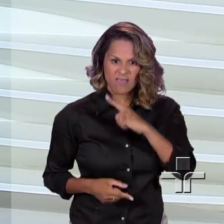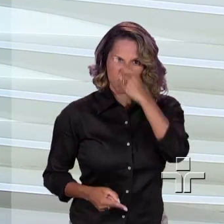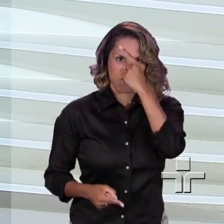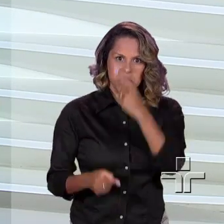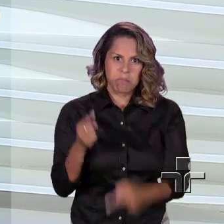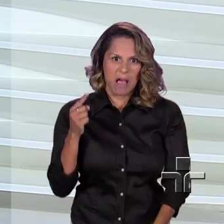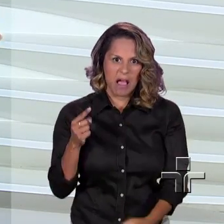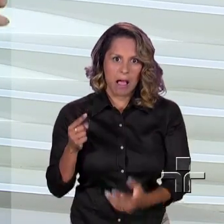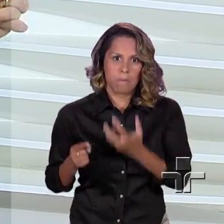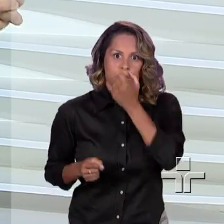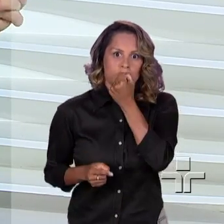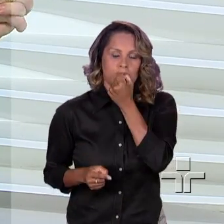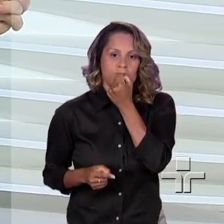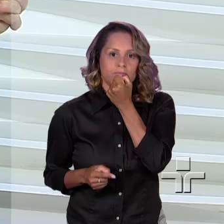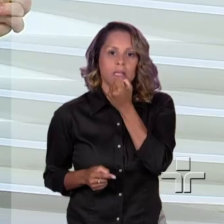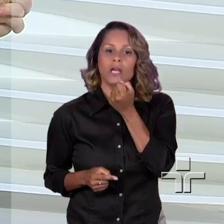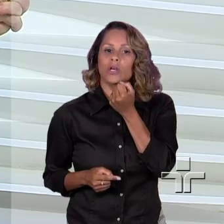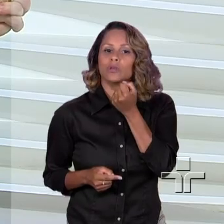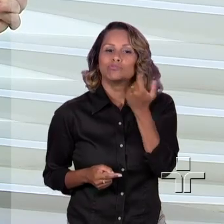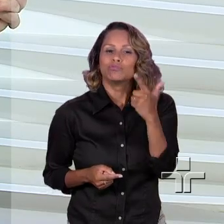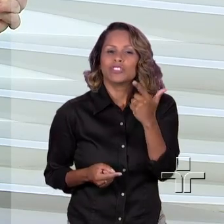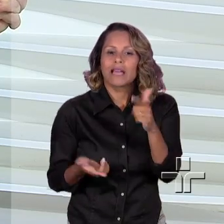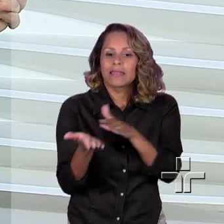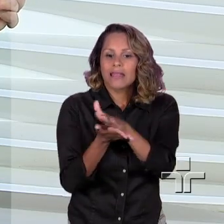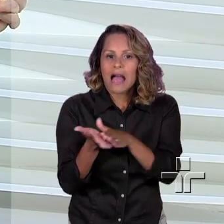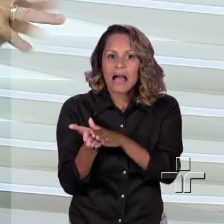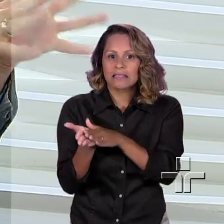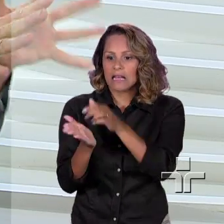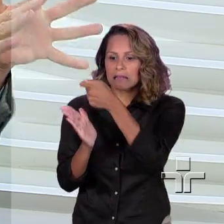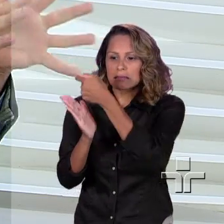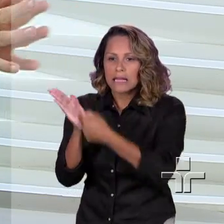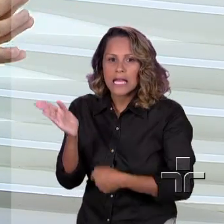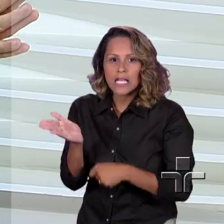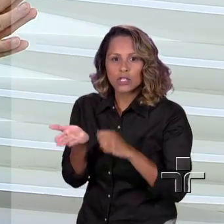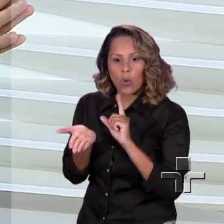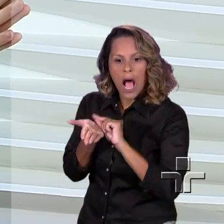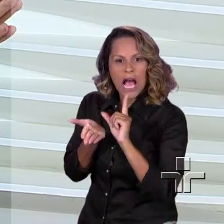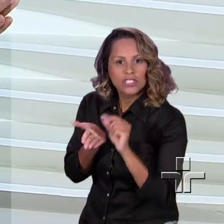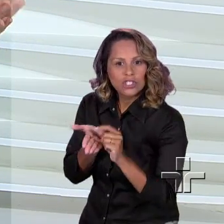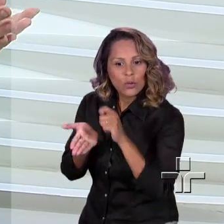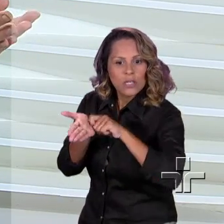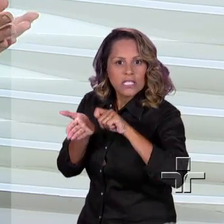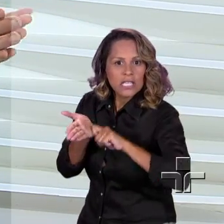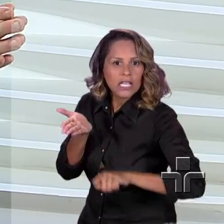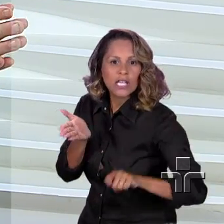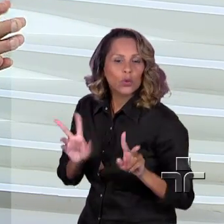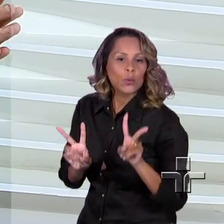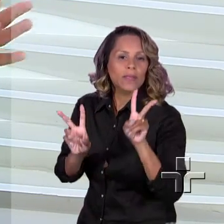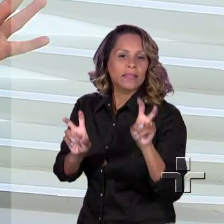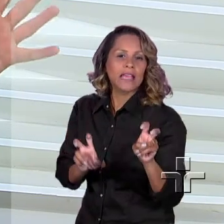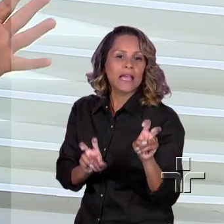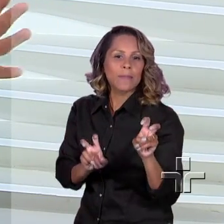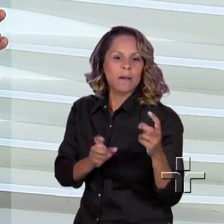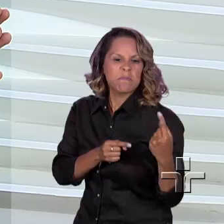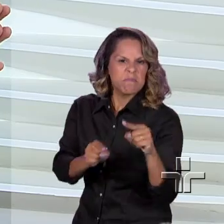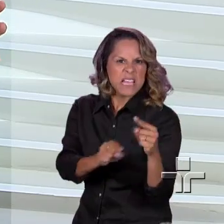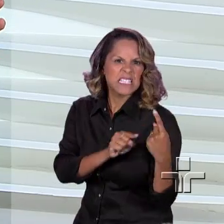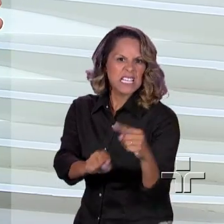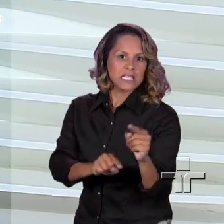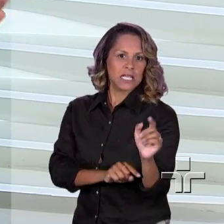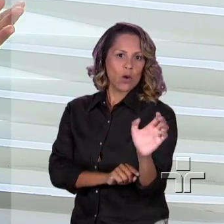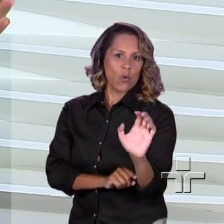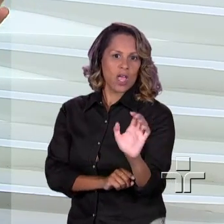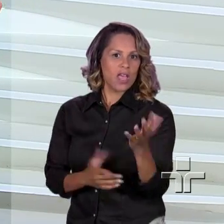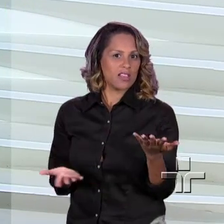nesse momento, sobre essa perseguição dos homossexuais em Cuba. Pode ser que houve, mas eu acho que não. Eu acho que não